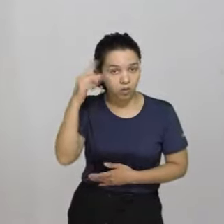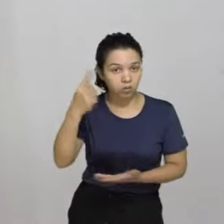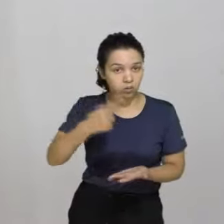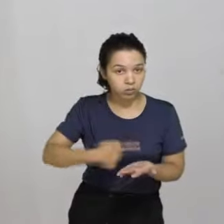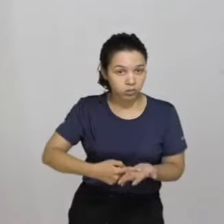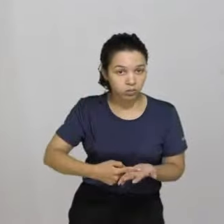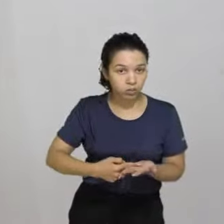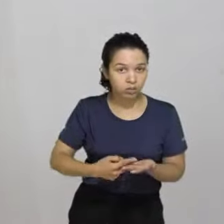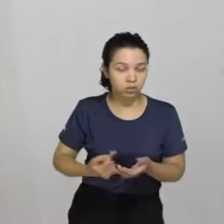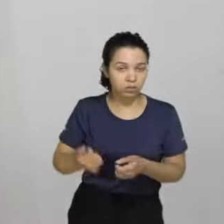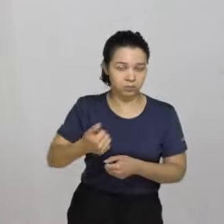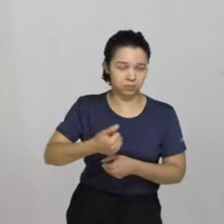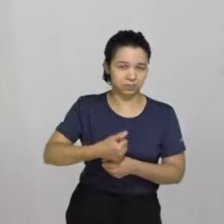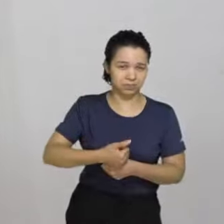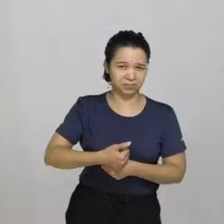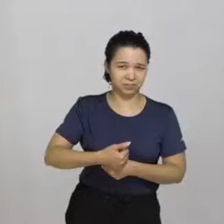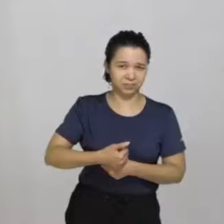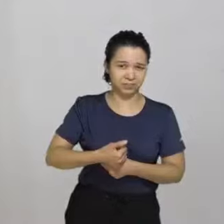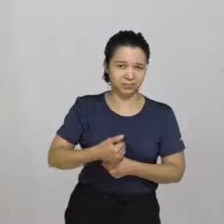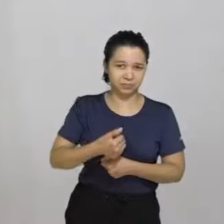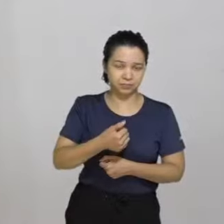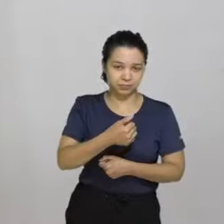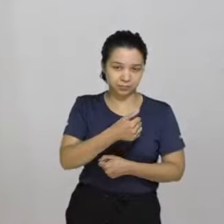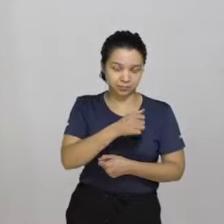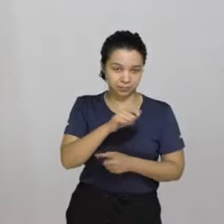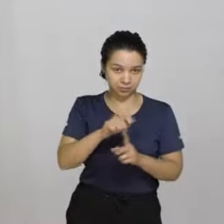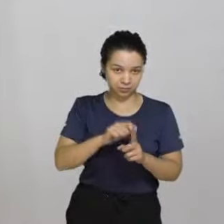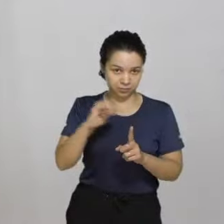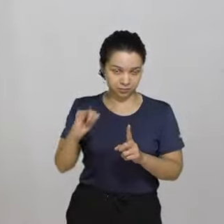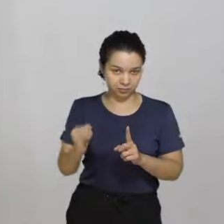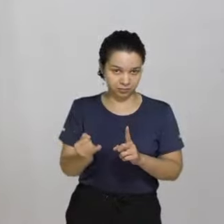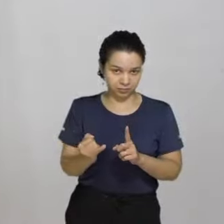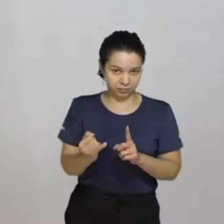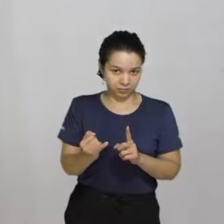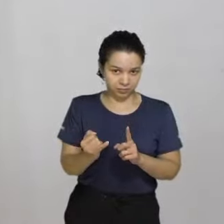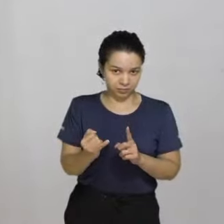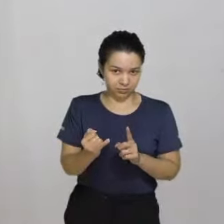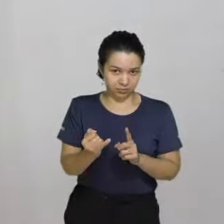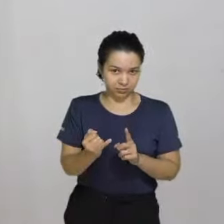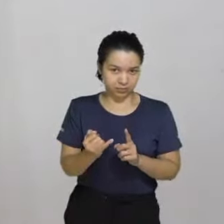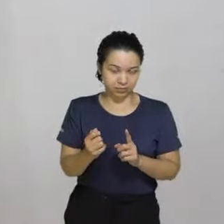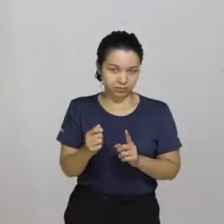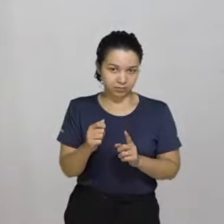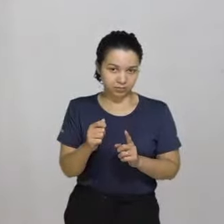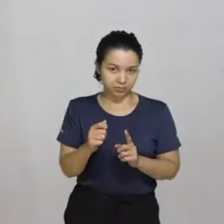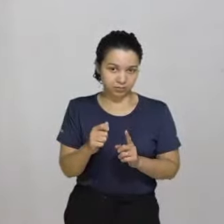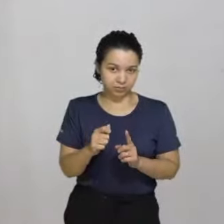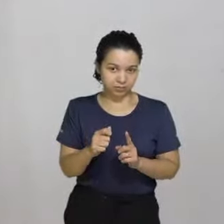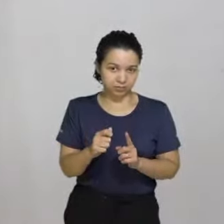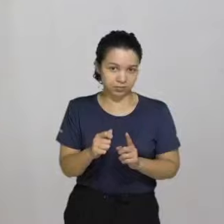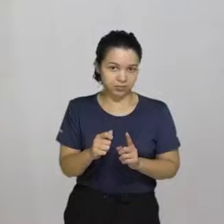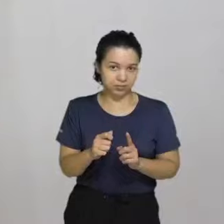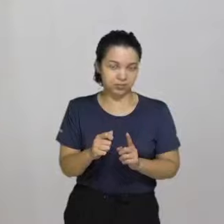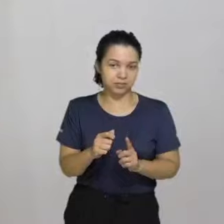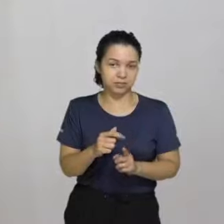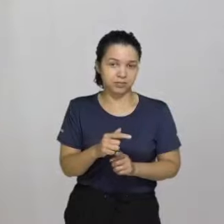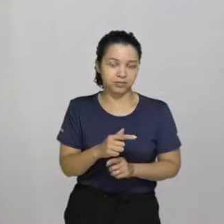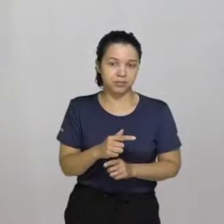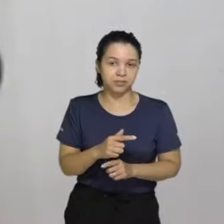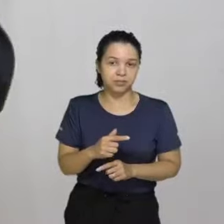do estado e de imediato começou a fazer estudos para encontrar mecanismo e